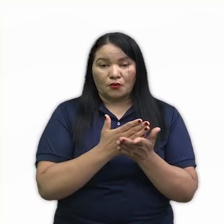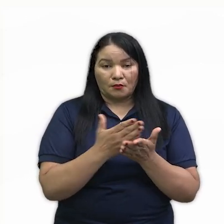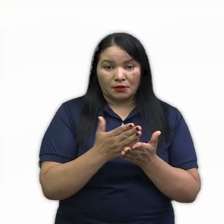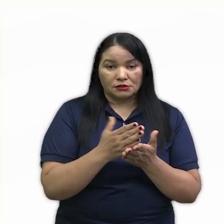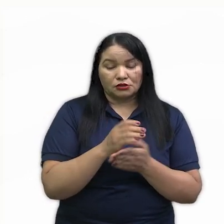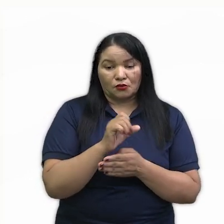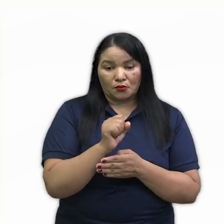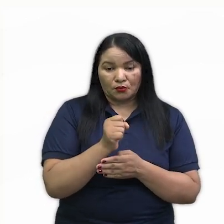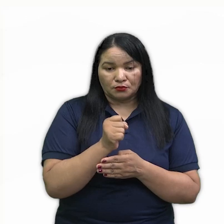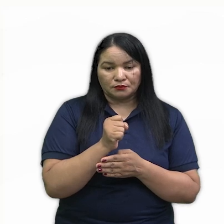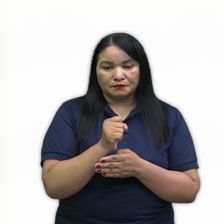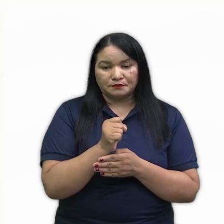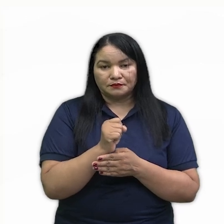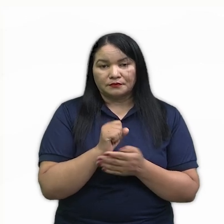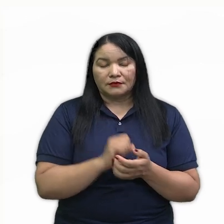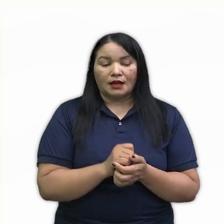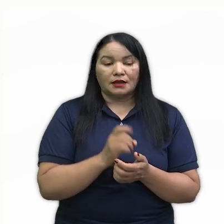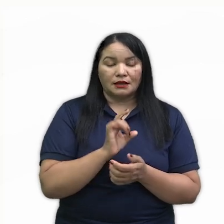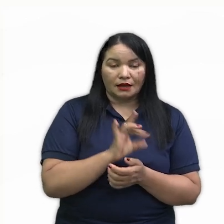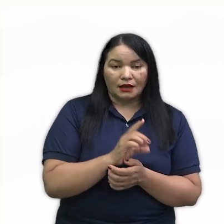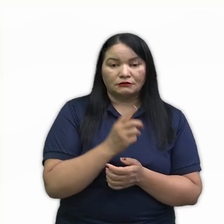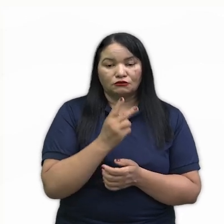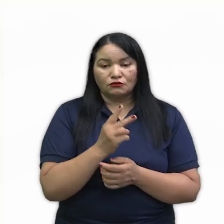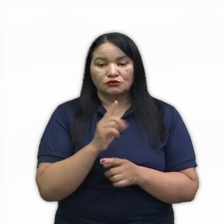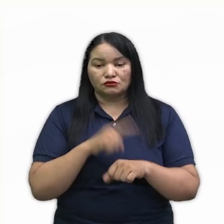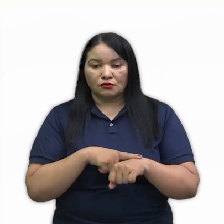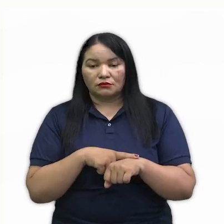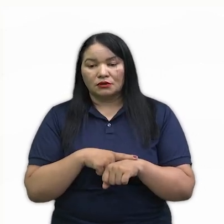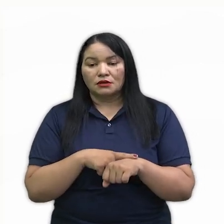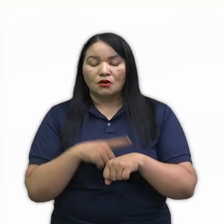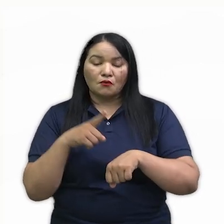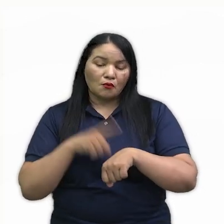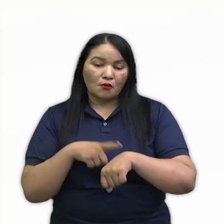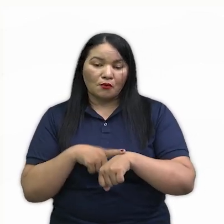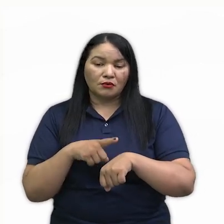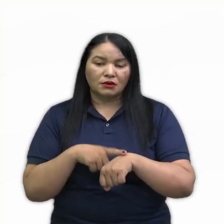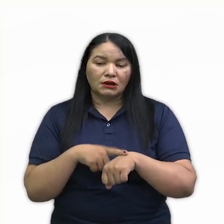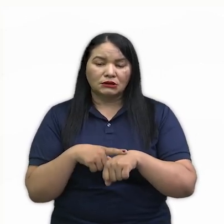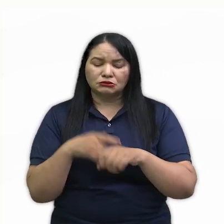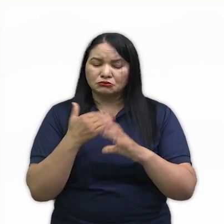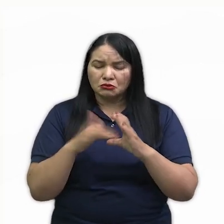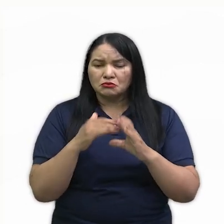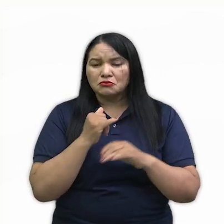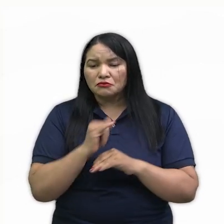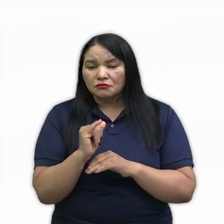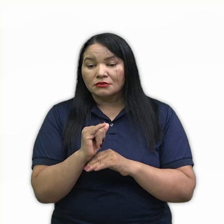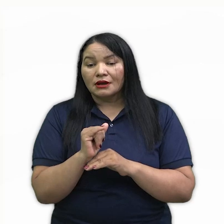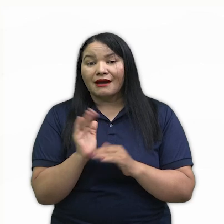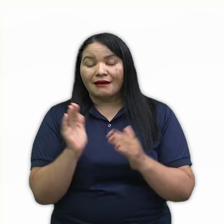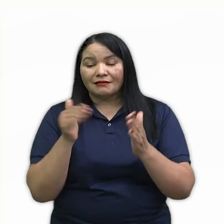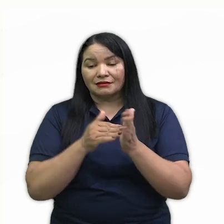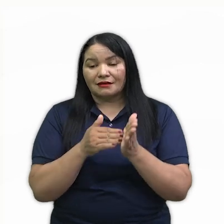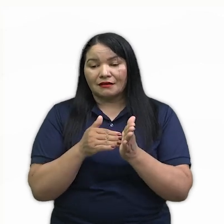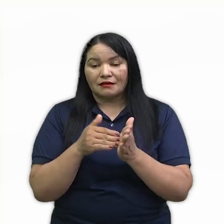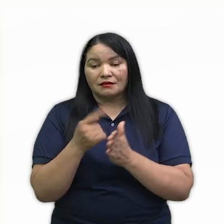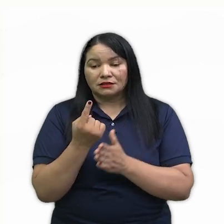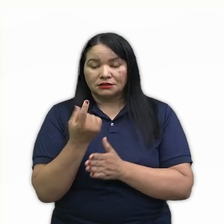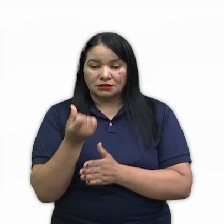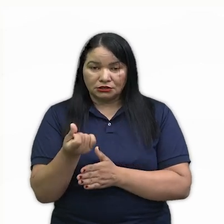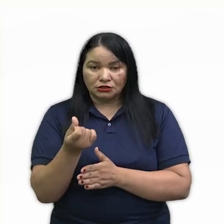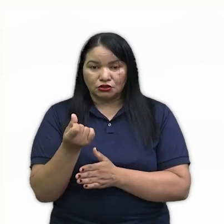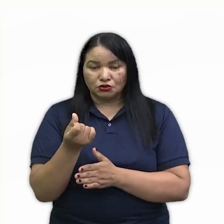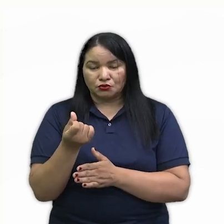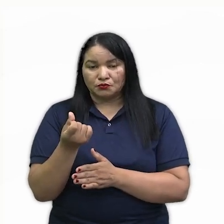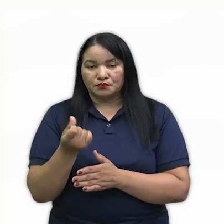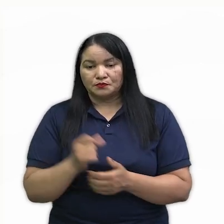horas. Qual é a sequência de horários das notificações até às 16 horas? Então,